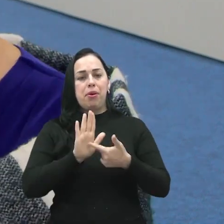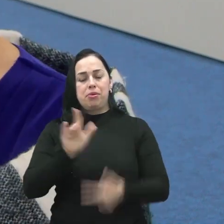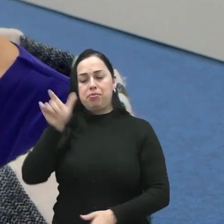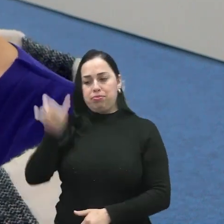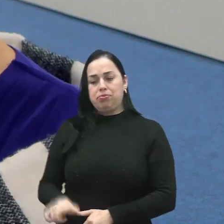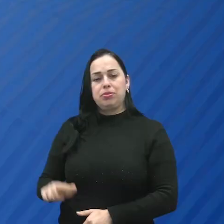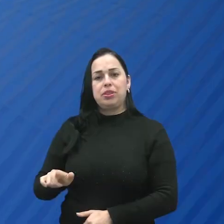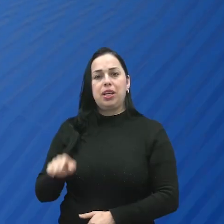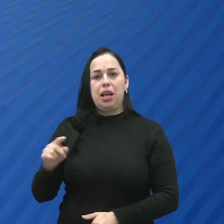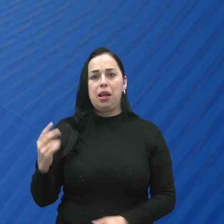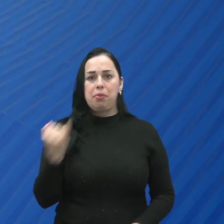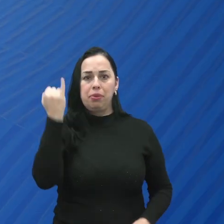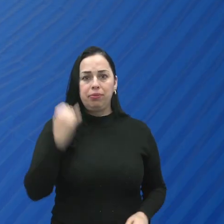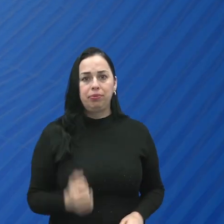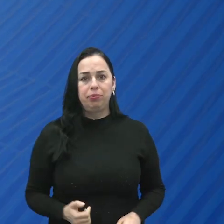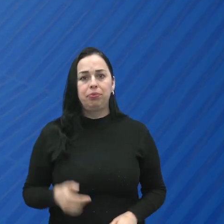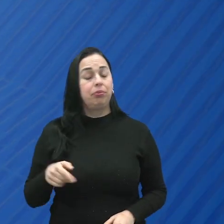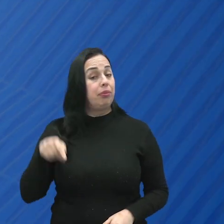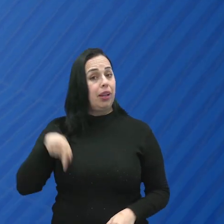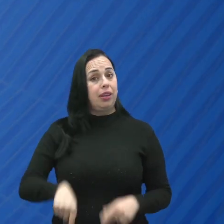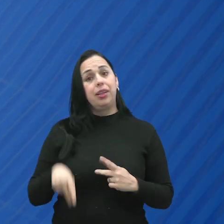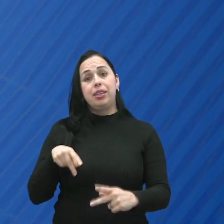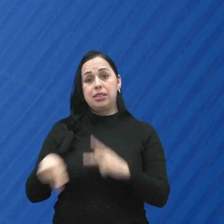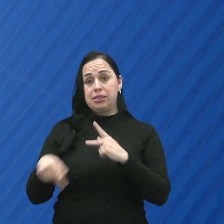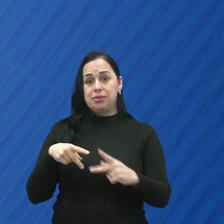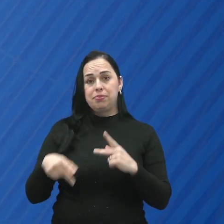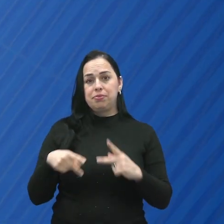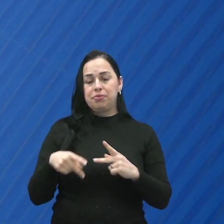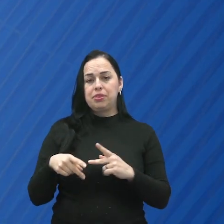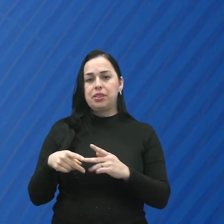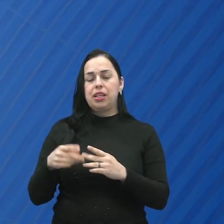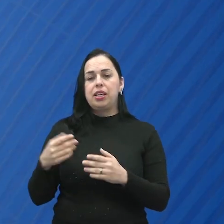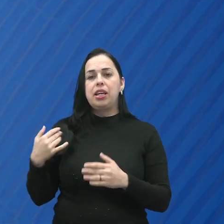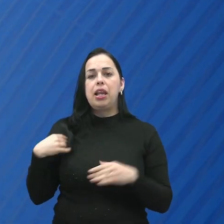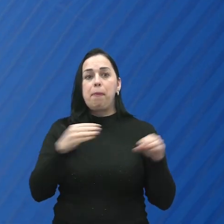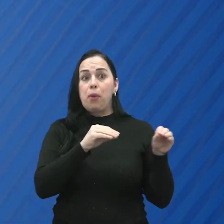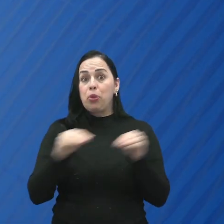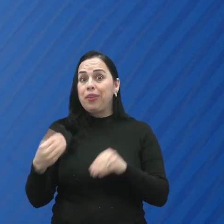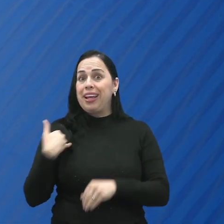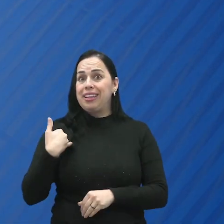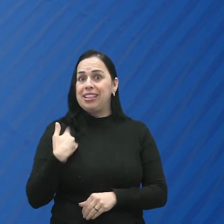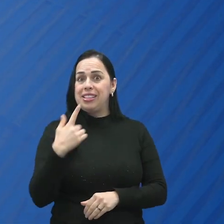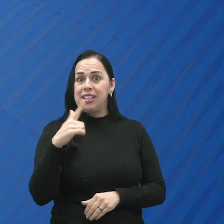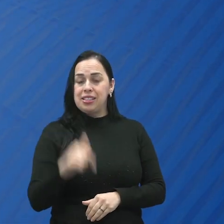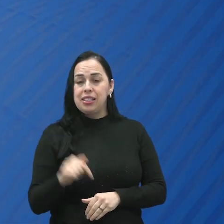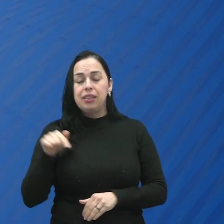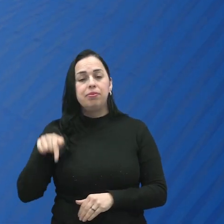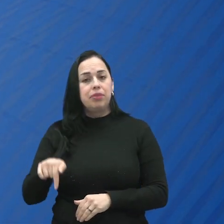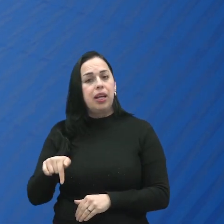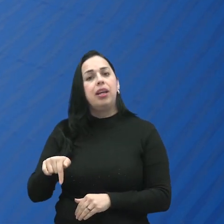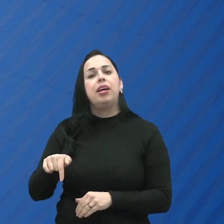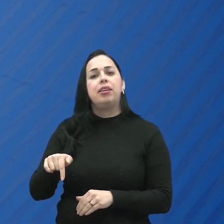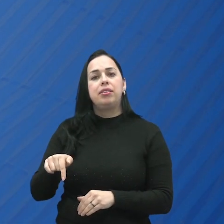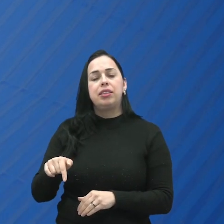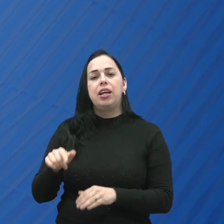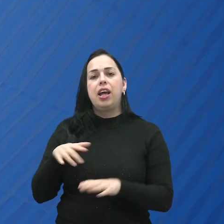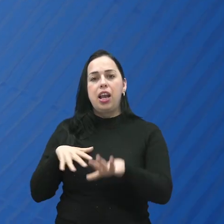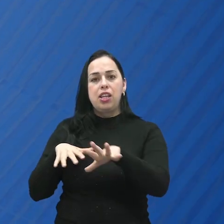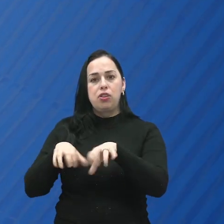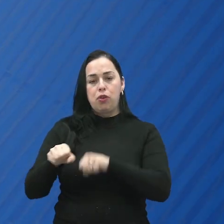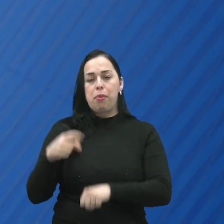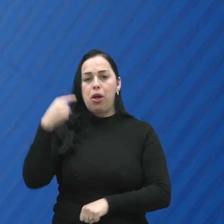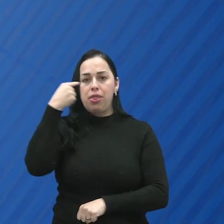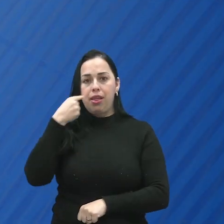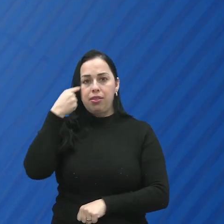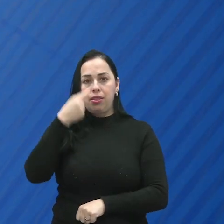figura emblemática. Em São José dos Campos, desde os 17 anos, Rodrigo Cabreira Gonzalez é formado em Direito